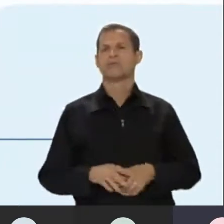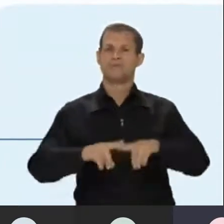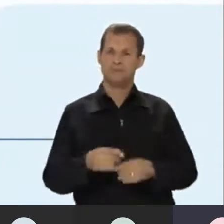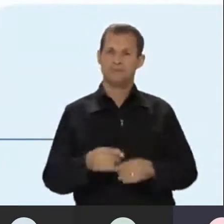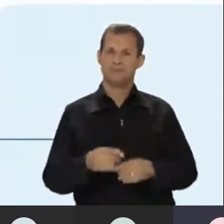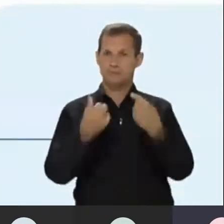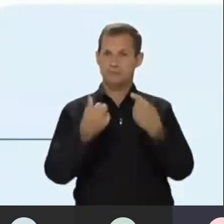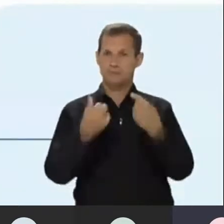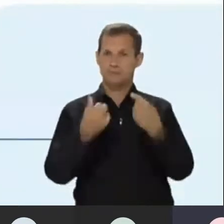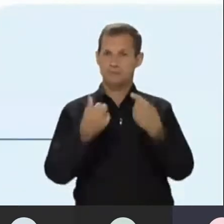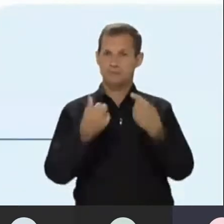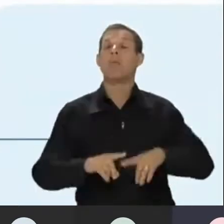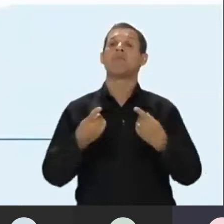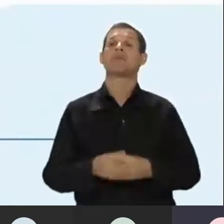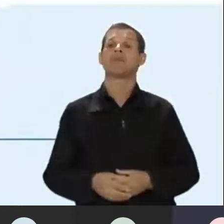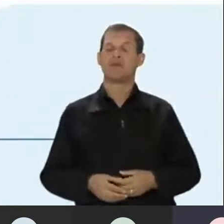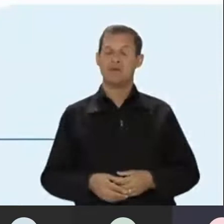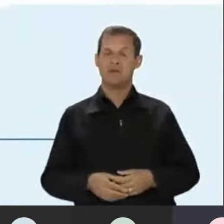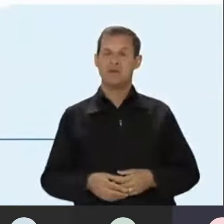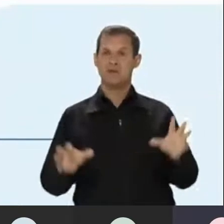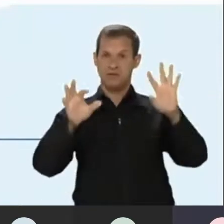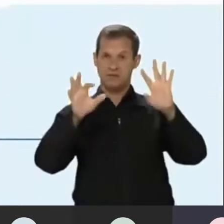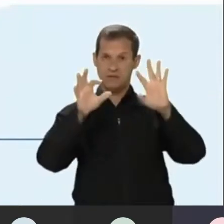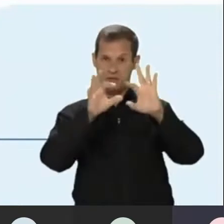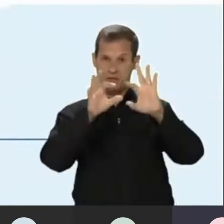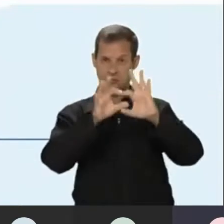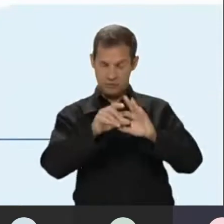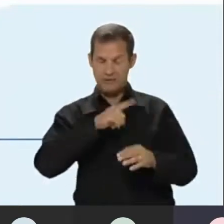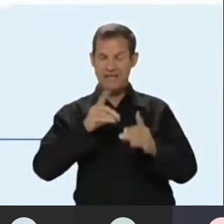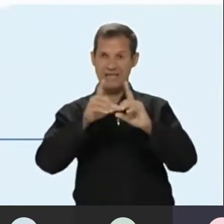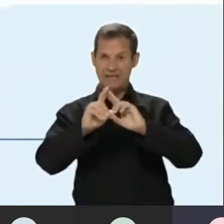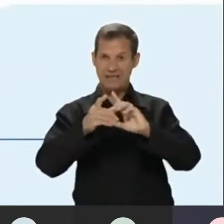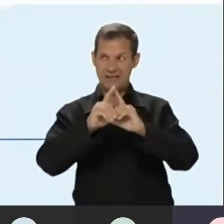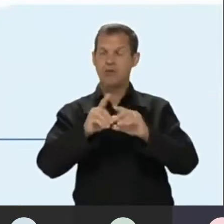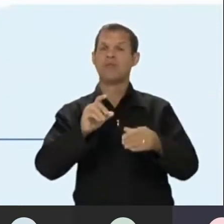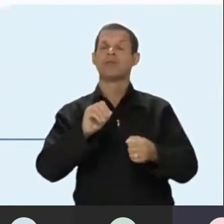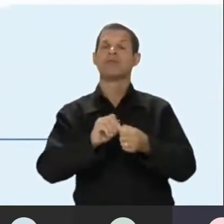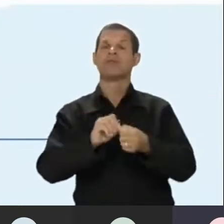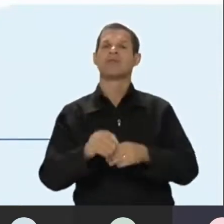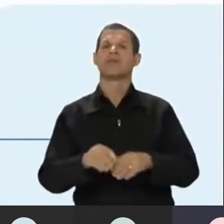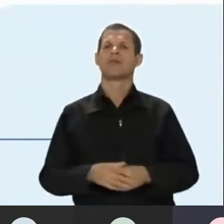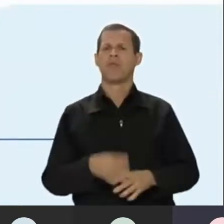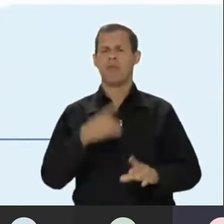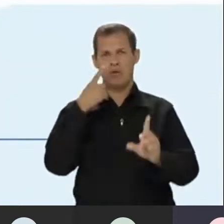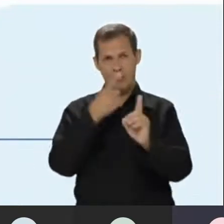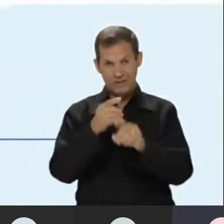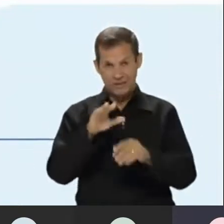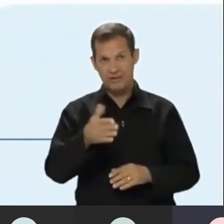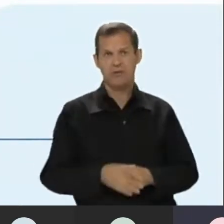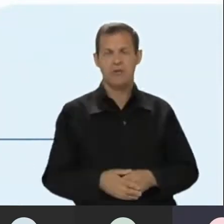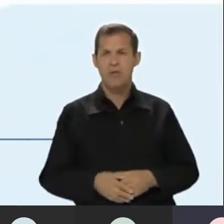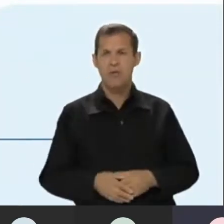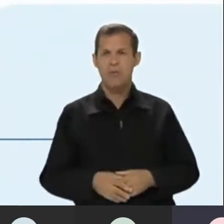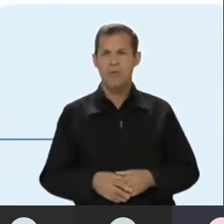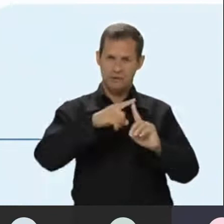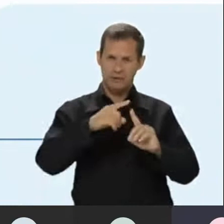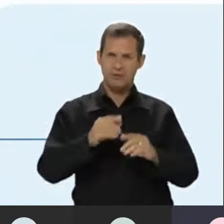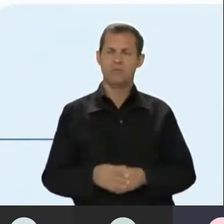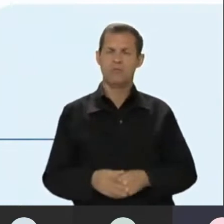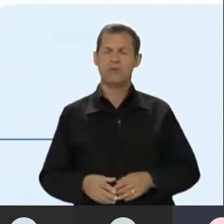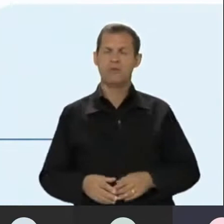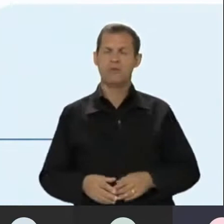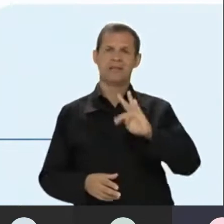a 11. A hora que elas se tocam, né, que você tem essa intersecção, você vai rebater aqui, você vai encontrar, então, que a sua temperatura